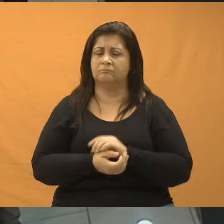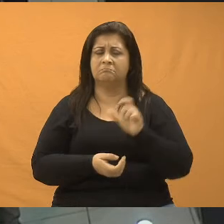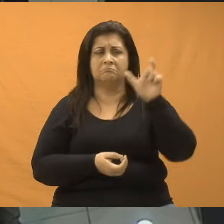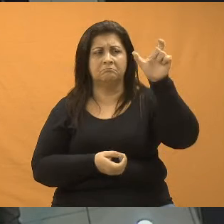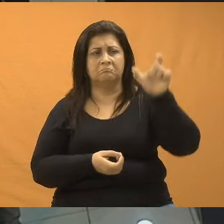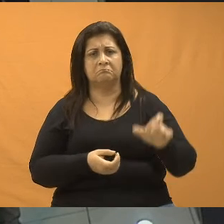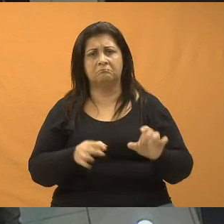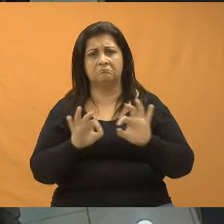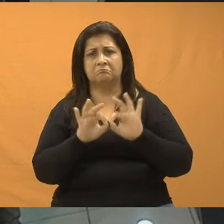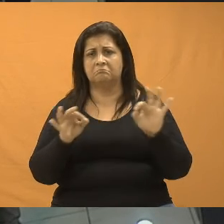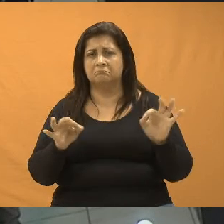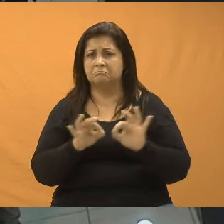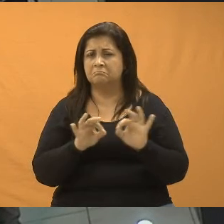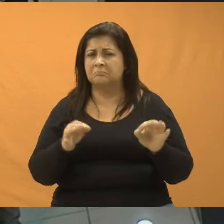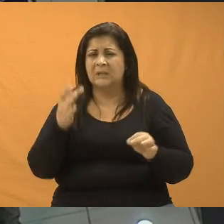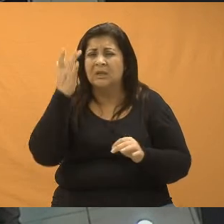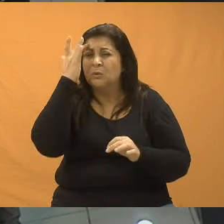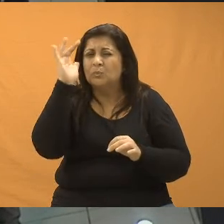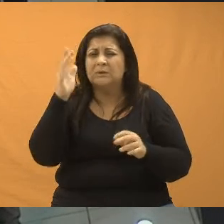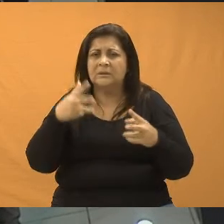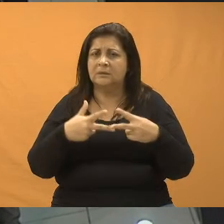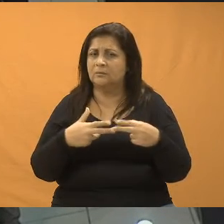eu não entendo realmente muita coisa.